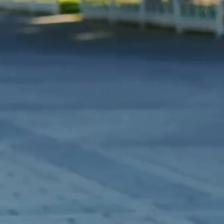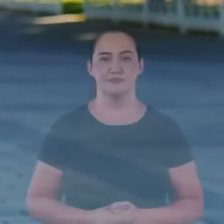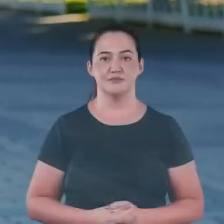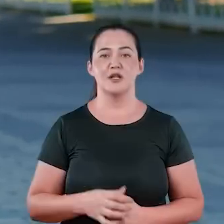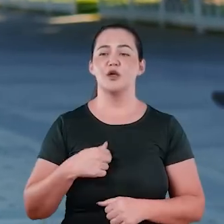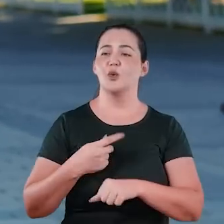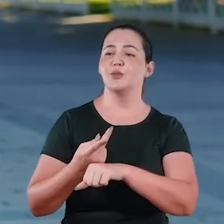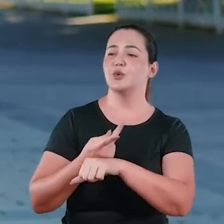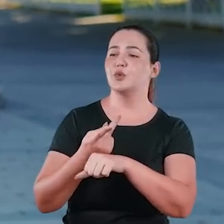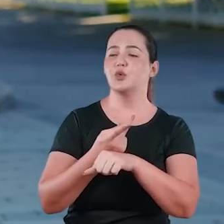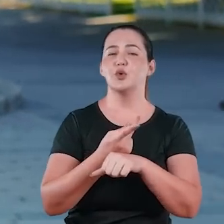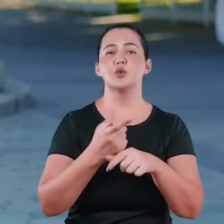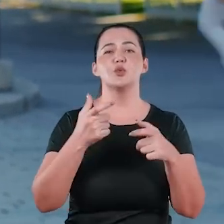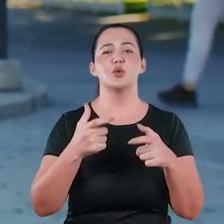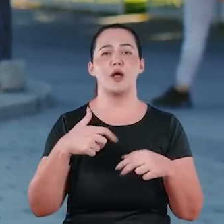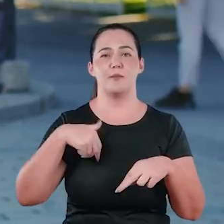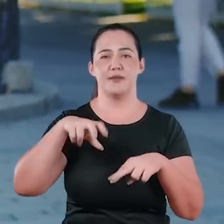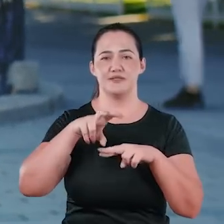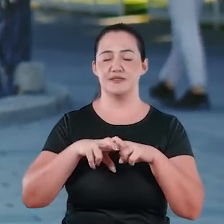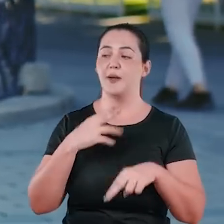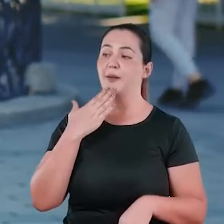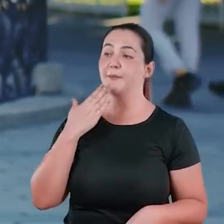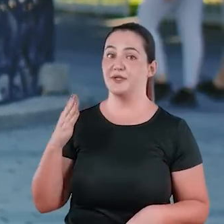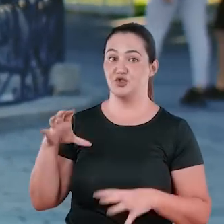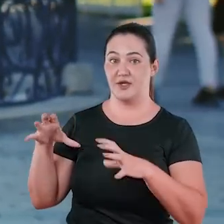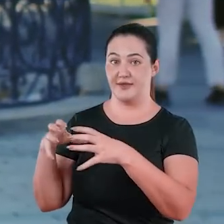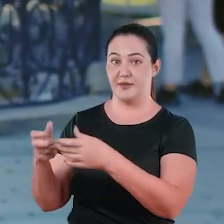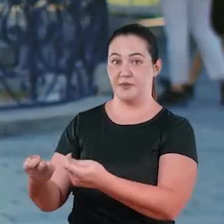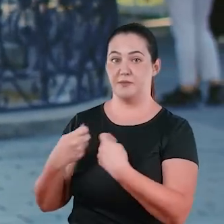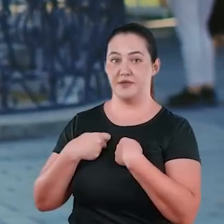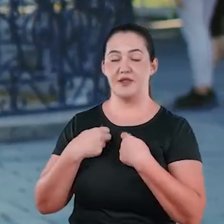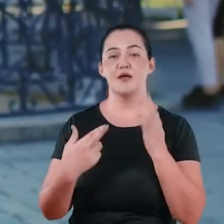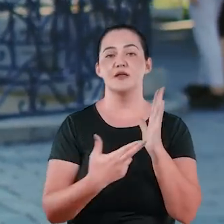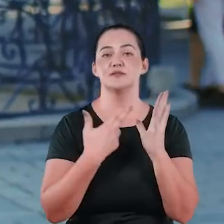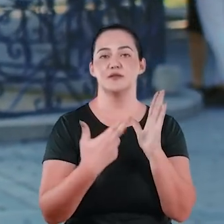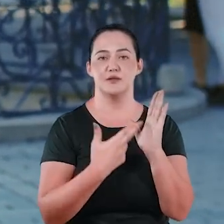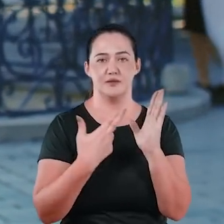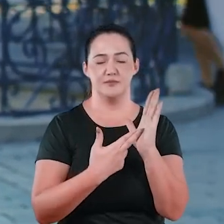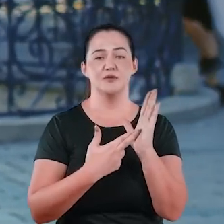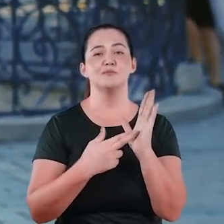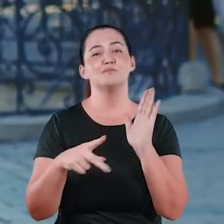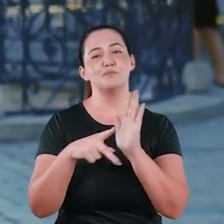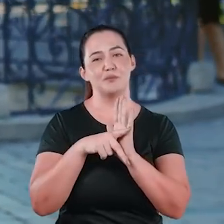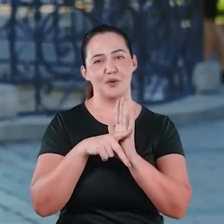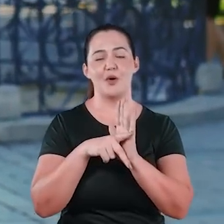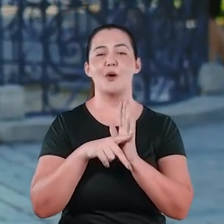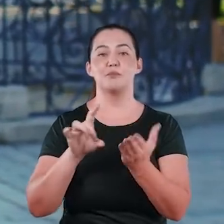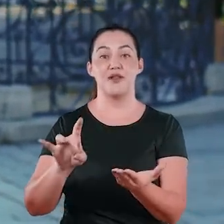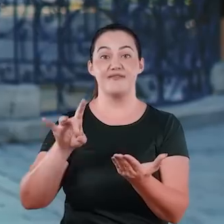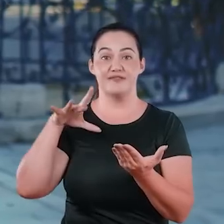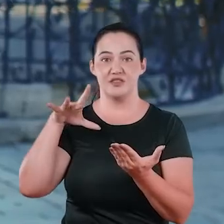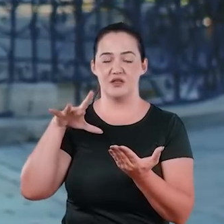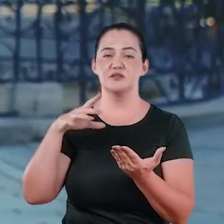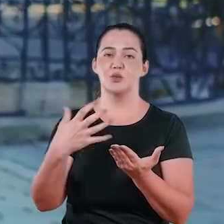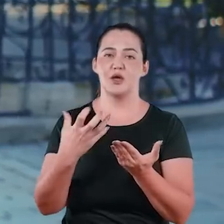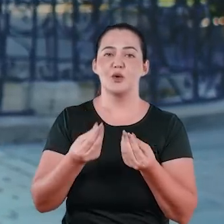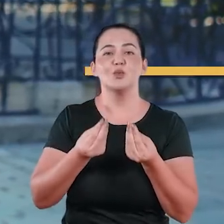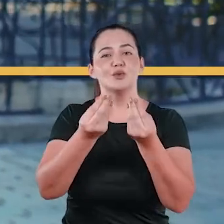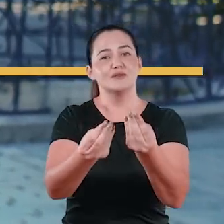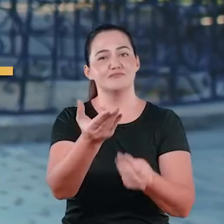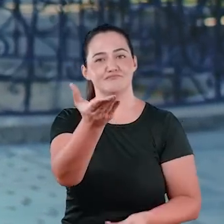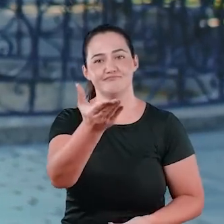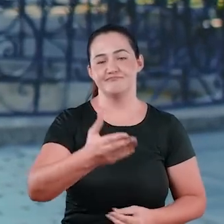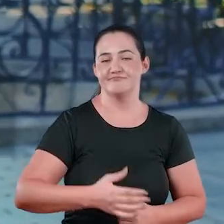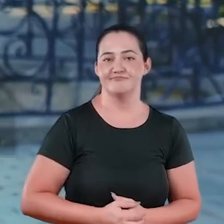Enquanto eu procuro um lugar para me assentar, eu pedi à equipe para me dar um exemplar da revista Evidências, porque eu quero mandar esse exemplar de presente